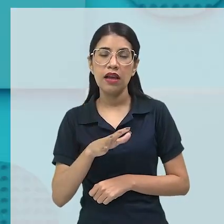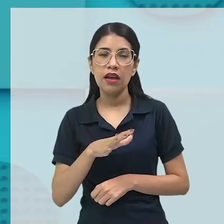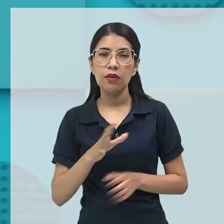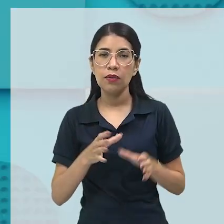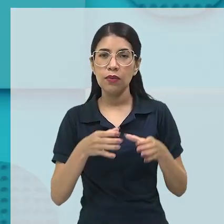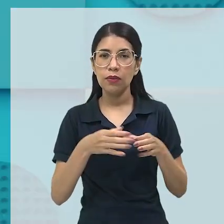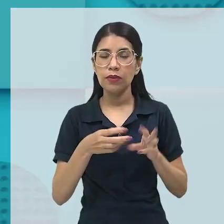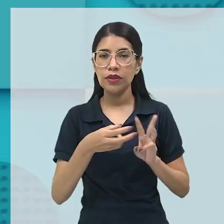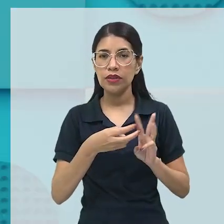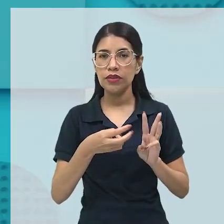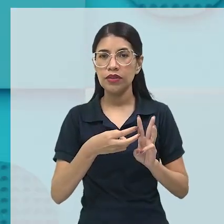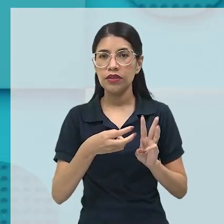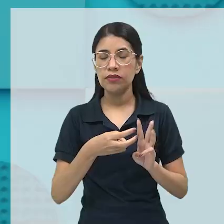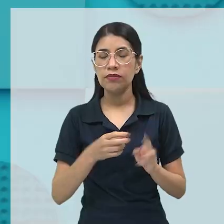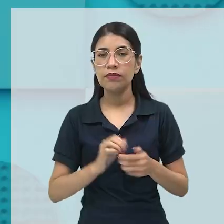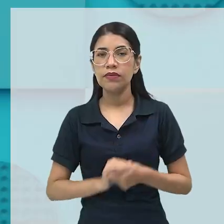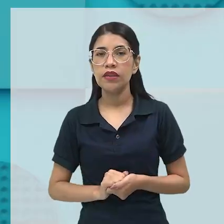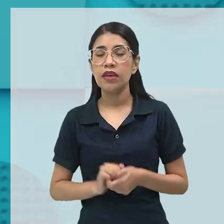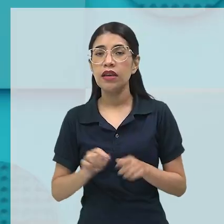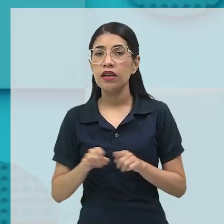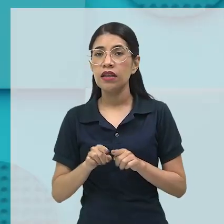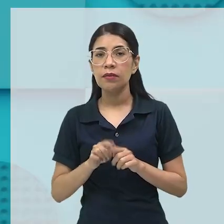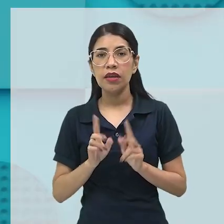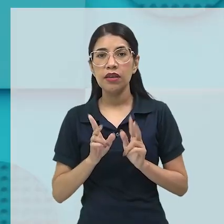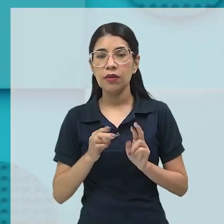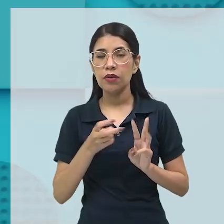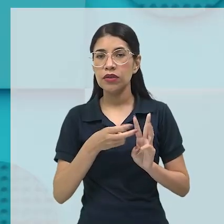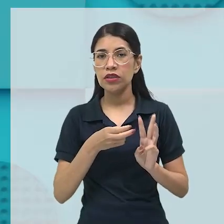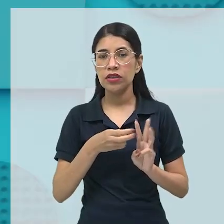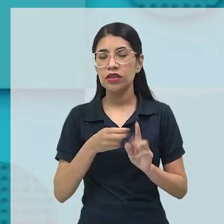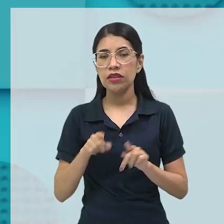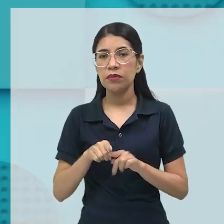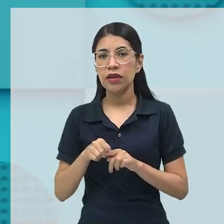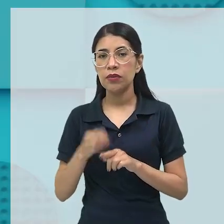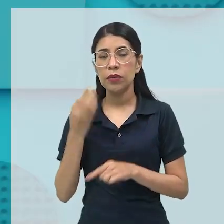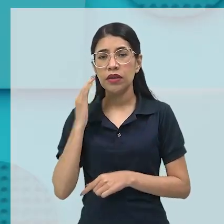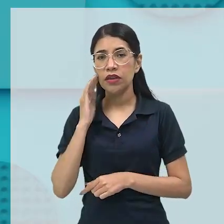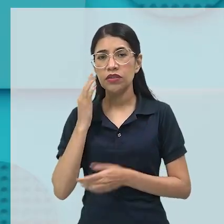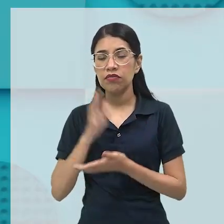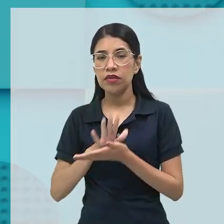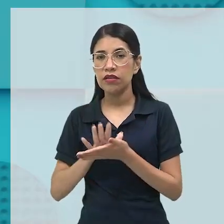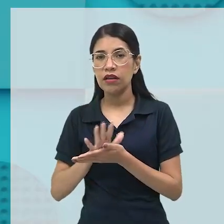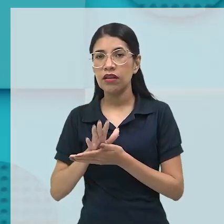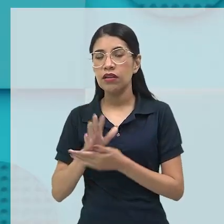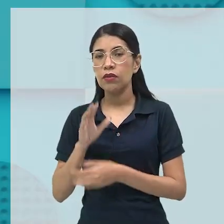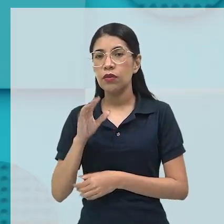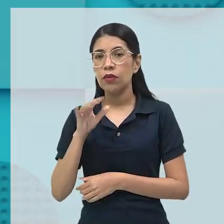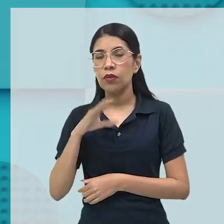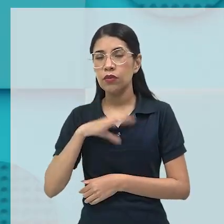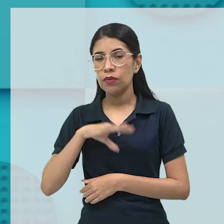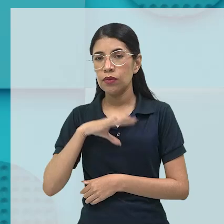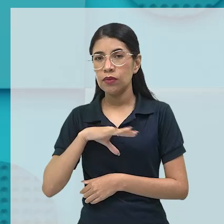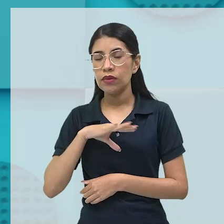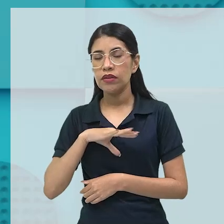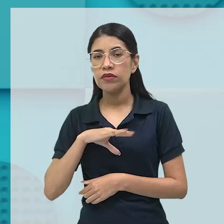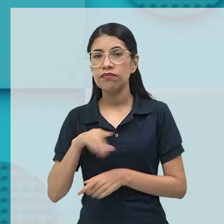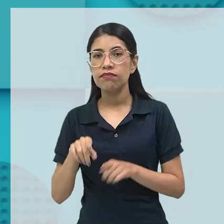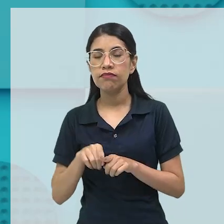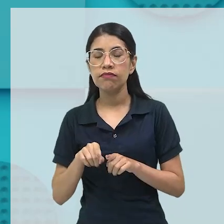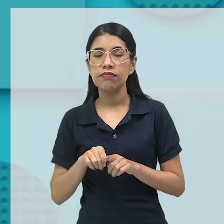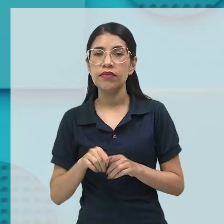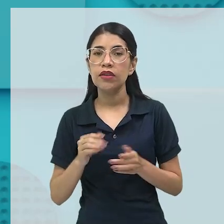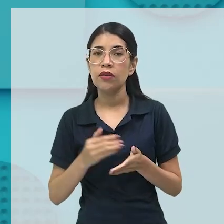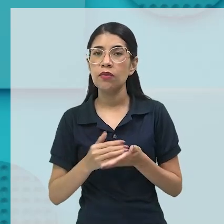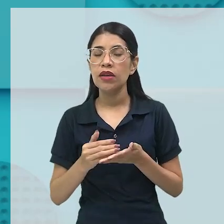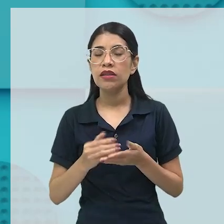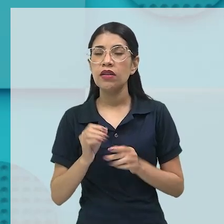estava falando, assim como os indígenas não entendiam o que eles estavam falando. Então, foi nesse momento que eles